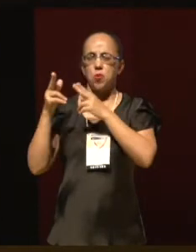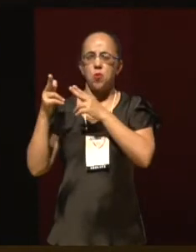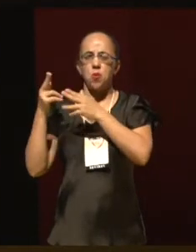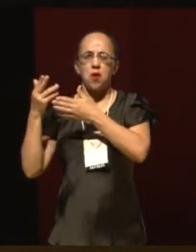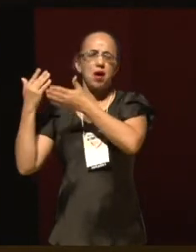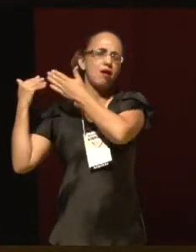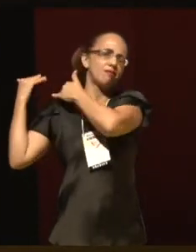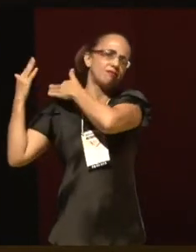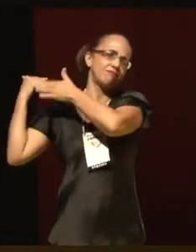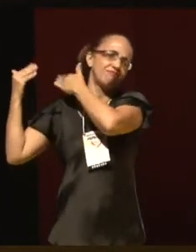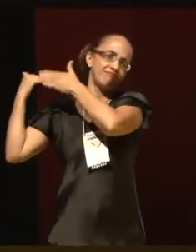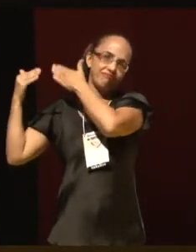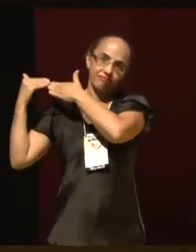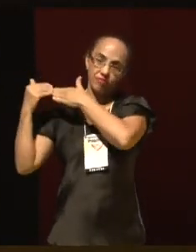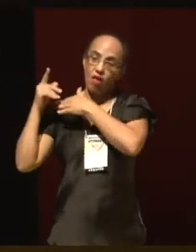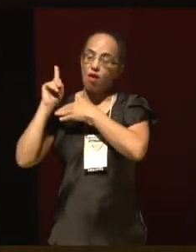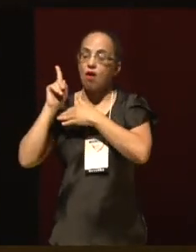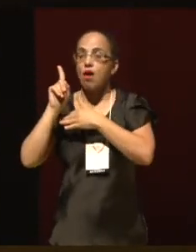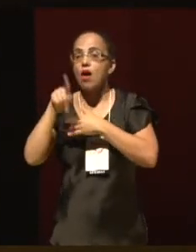o básico,